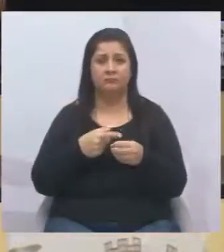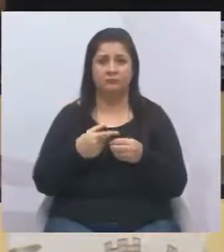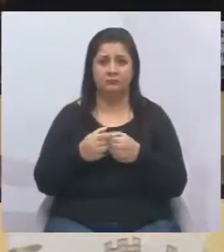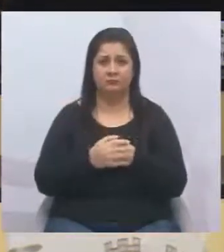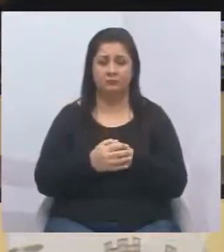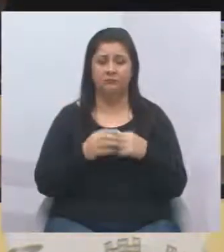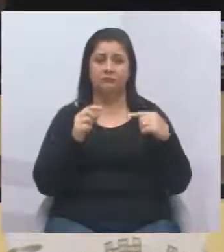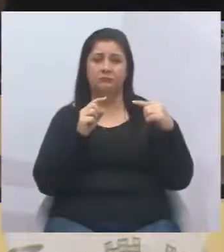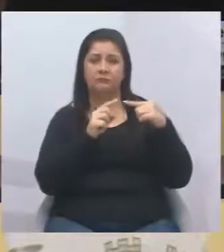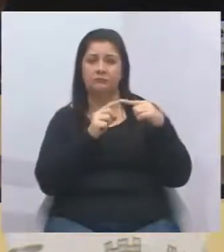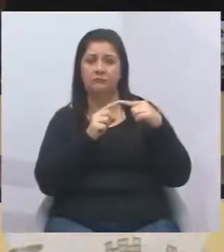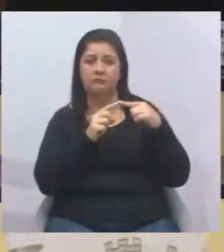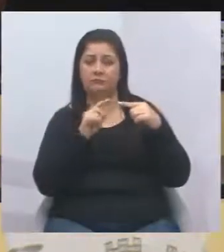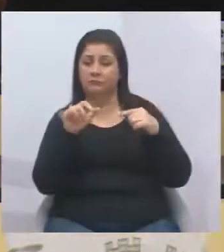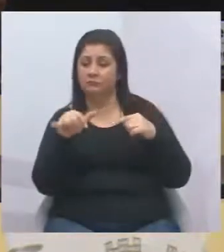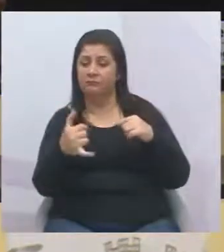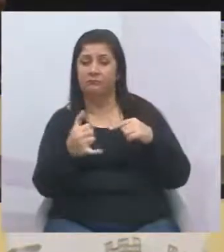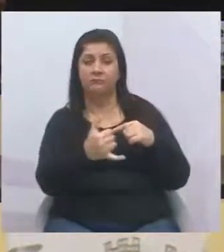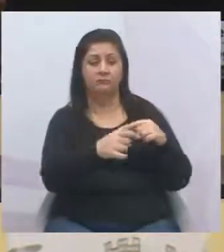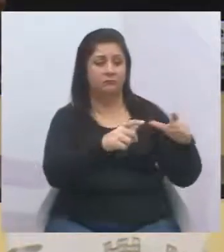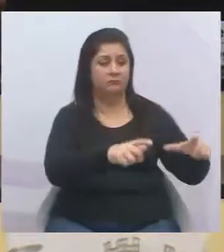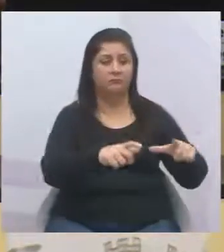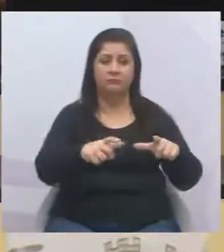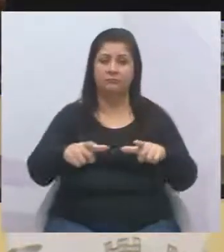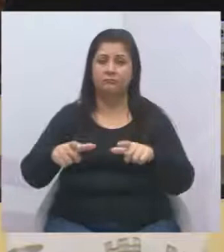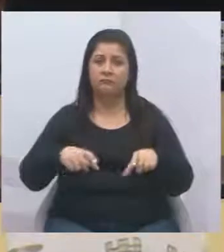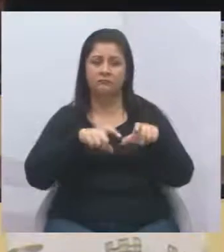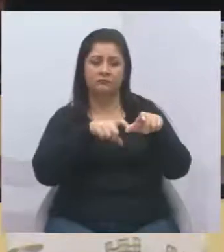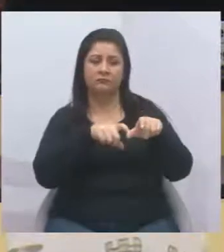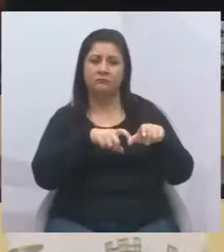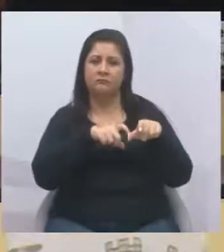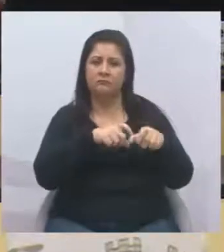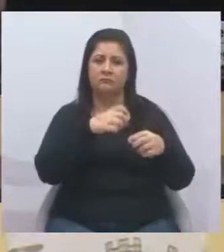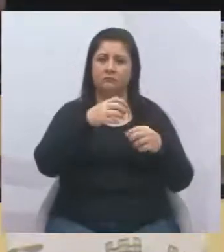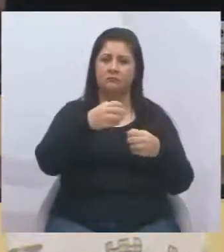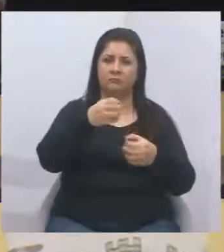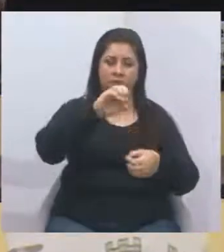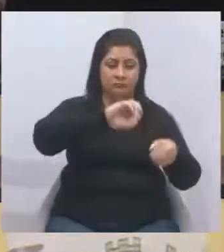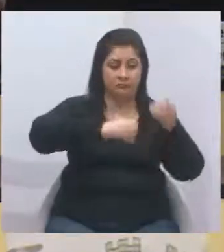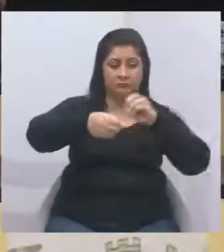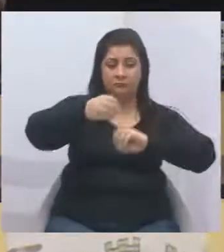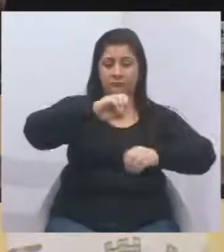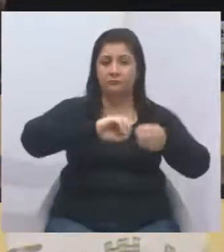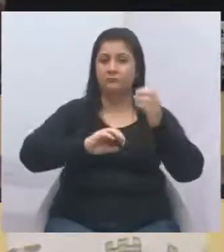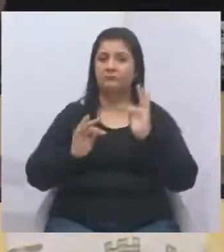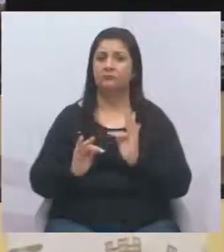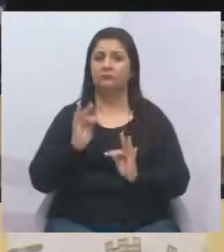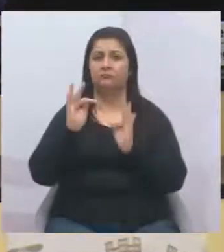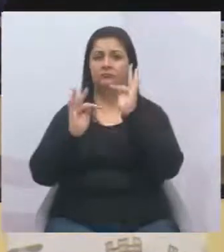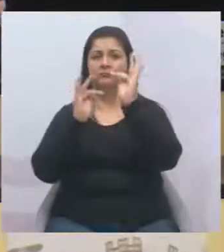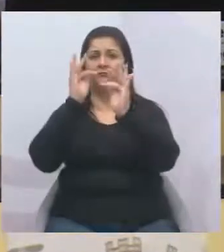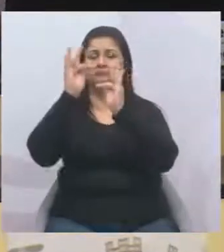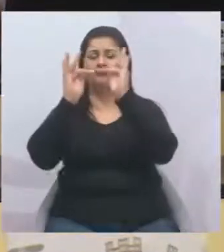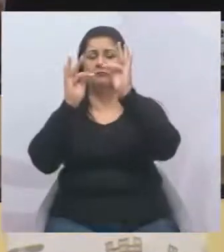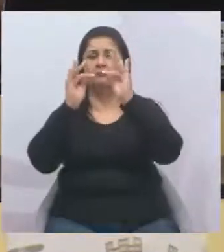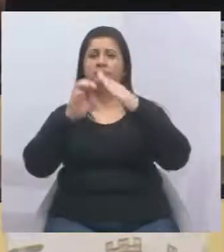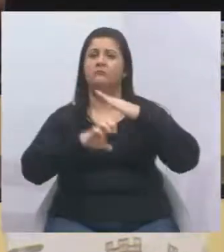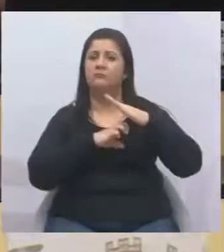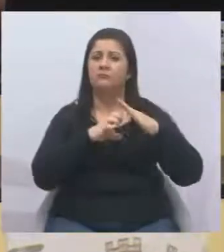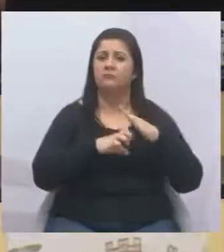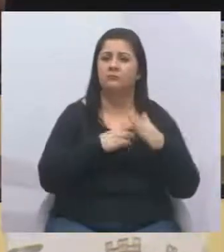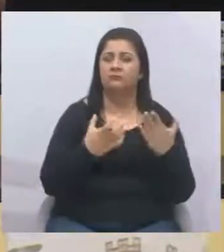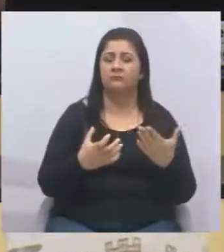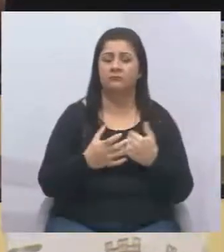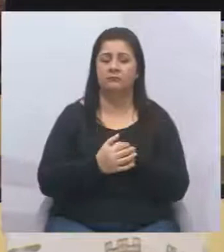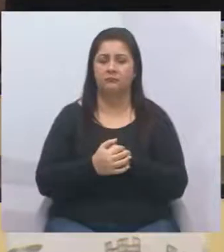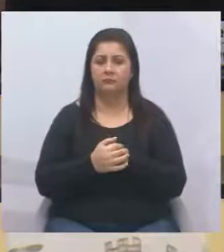no aproveitamento das qualidades locais nos campos da ciência, tecnologia, inovação, empreendedorismo, por meio